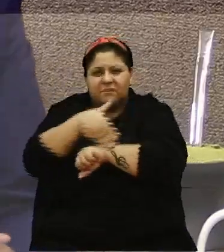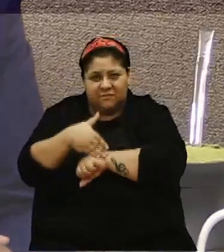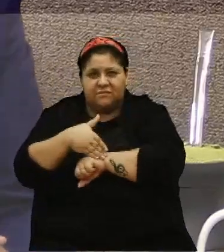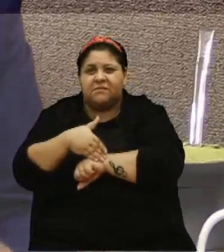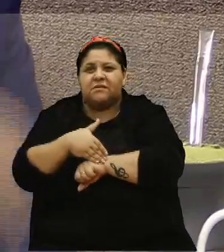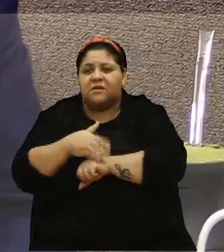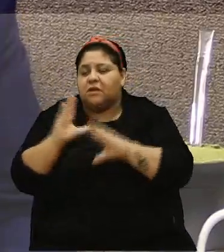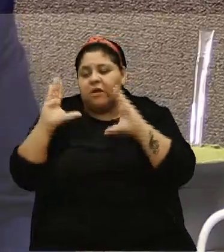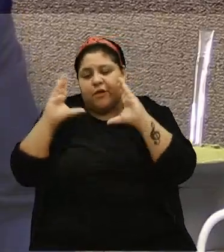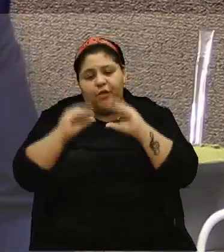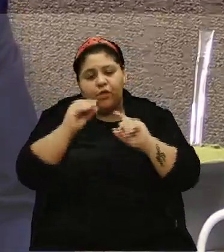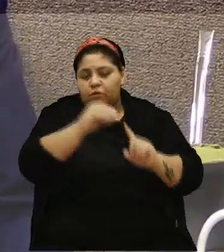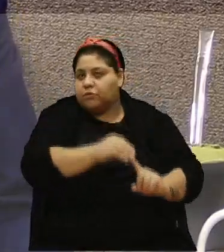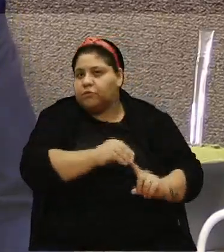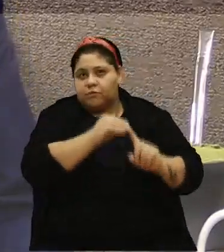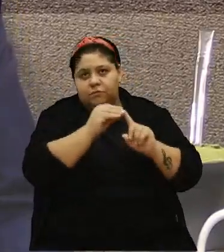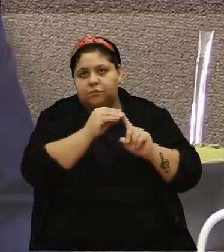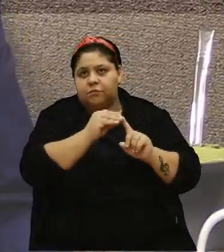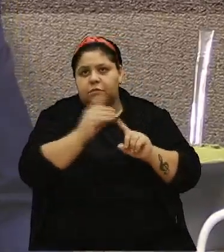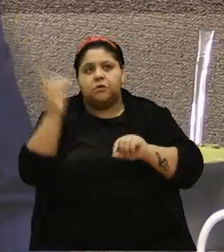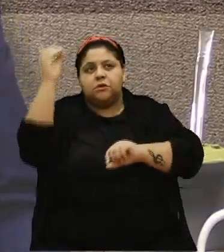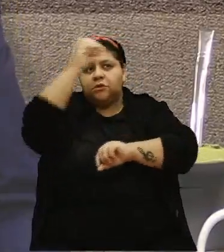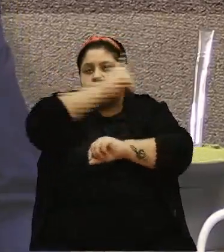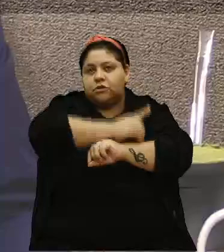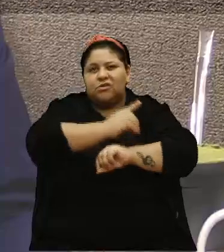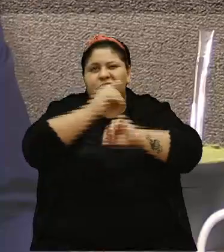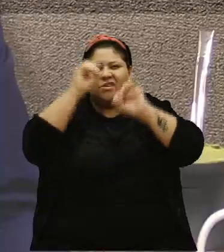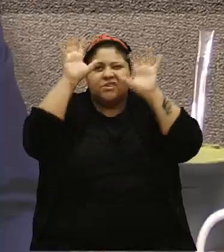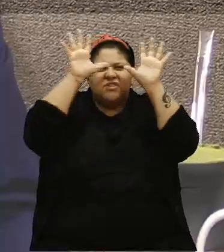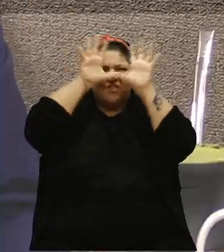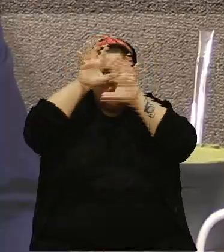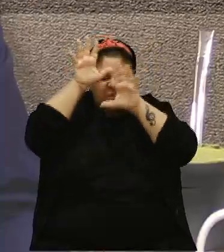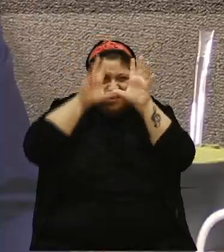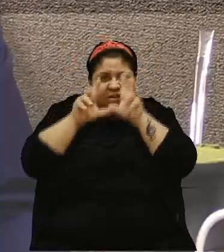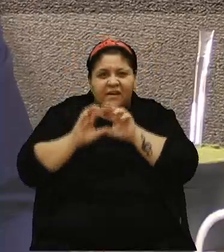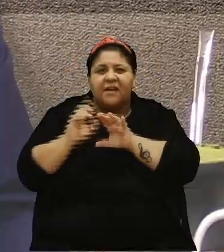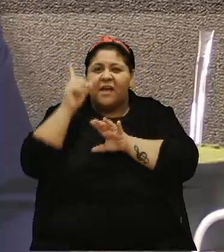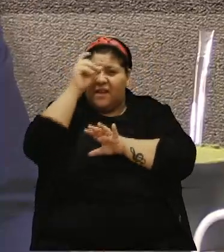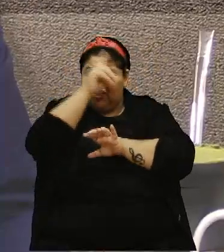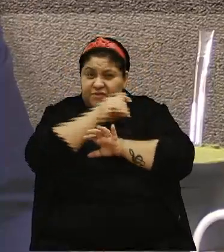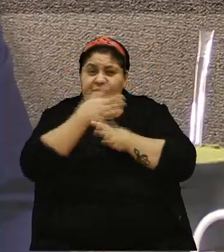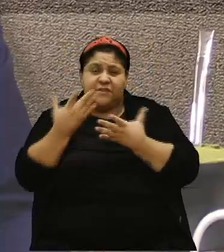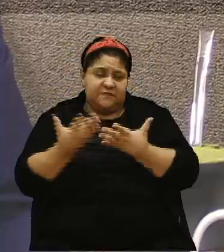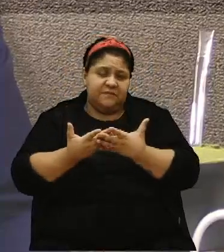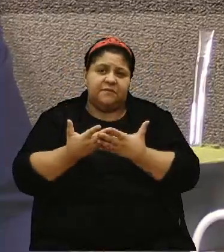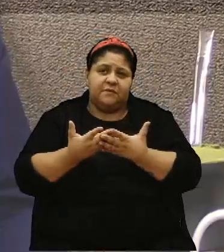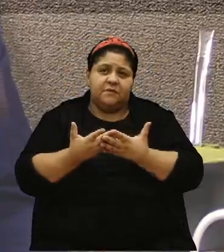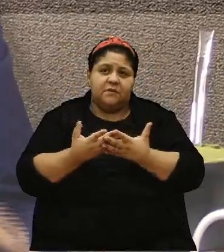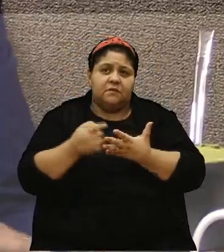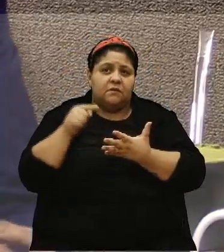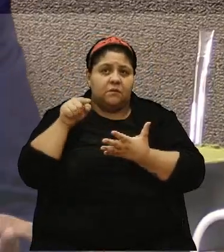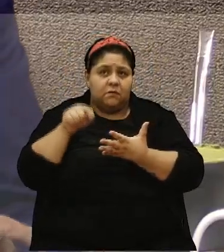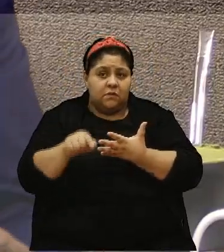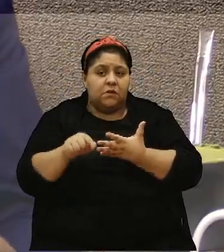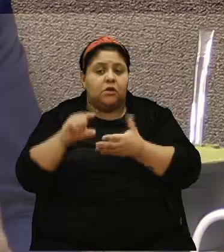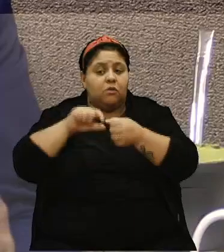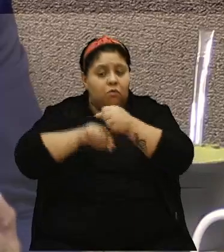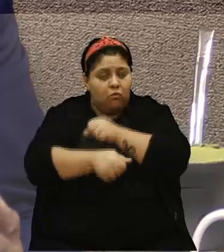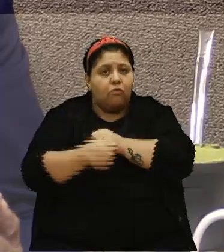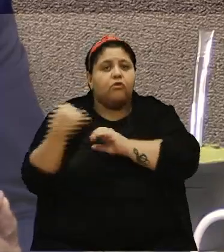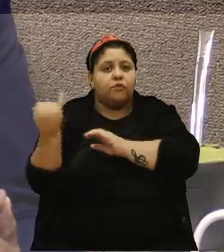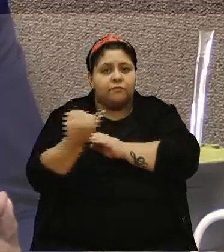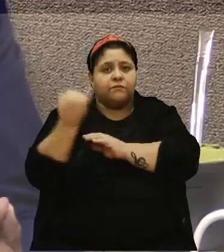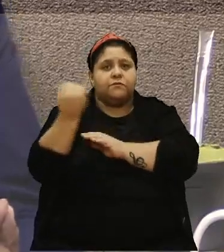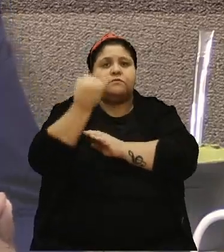à noite principalmente, ou em dias de muita neblina, é realmente muito difícil, muito complexo. Então, é um recurso importantíssimo,